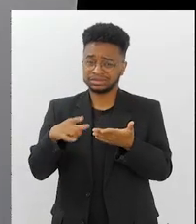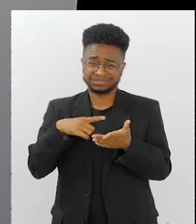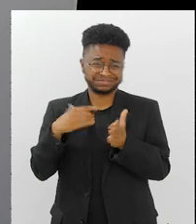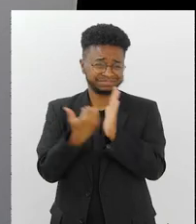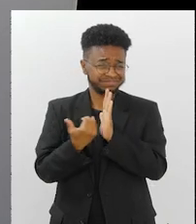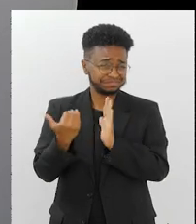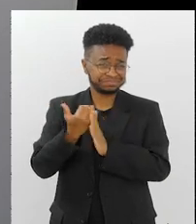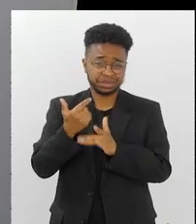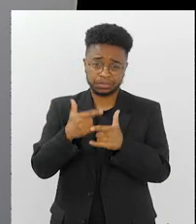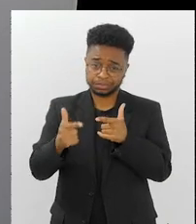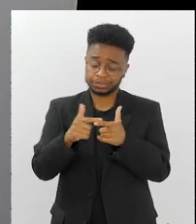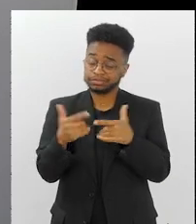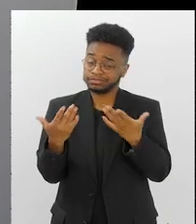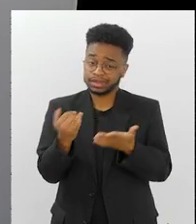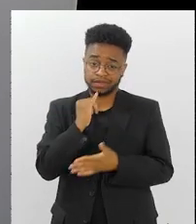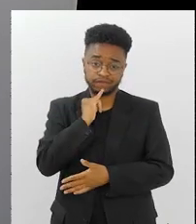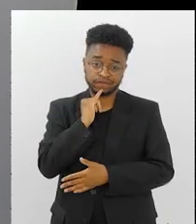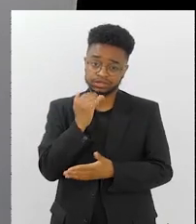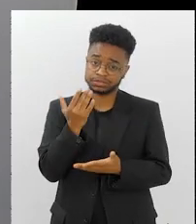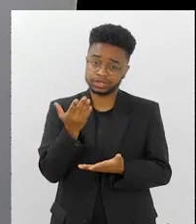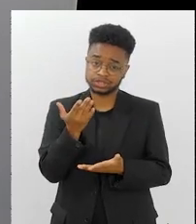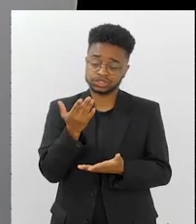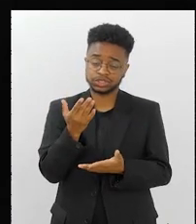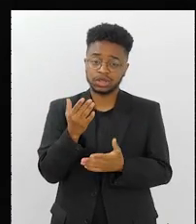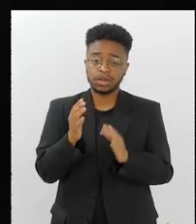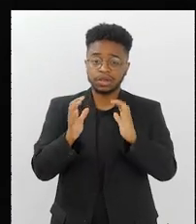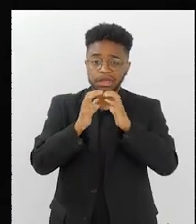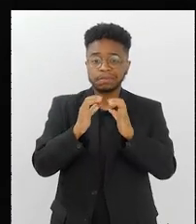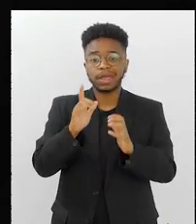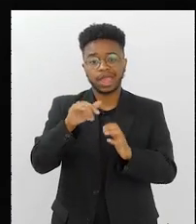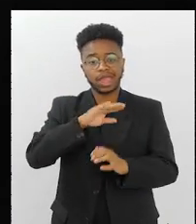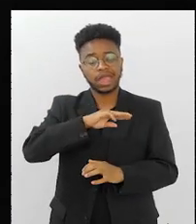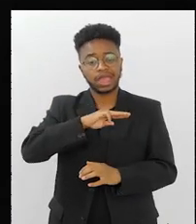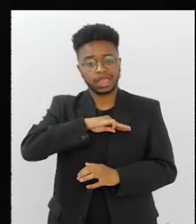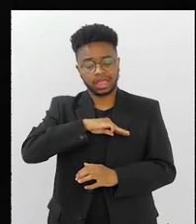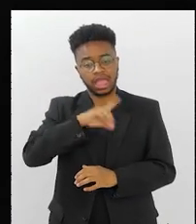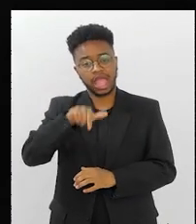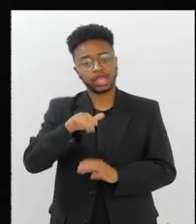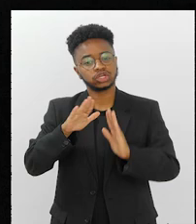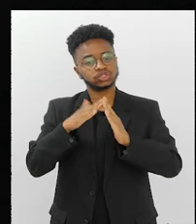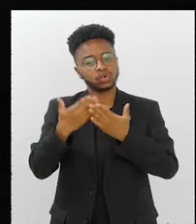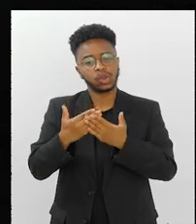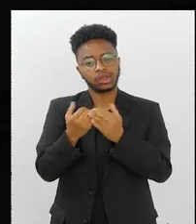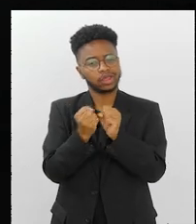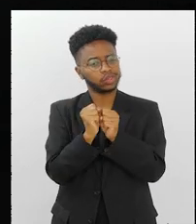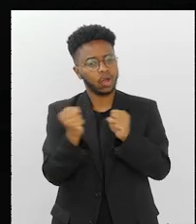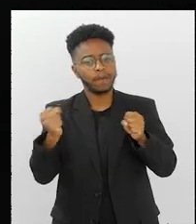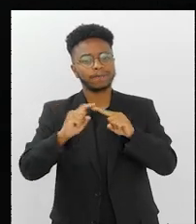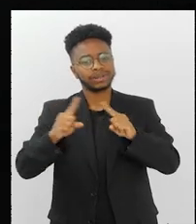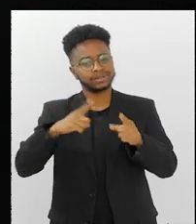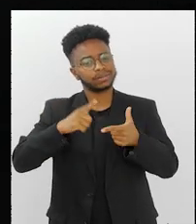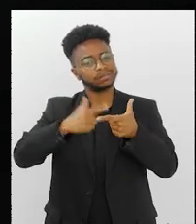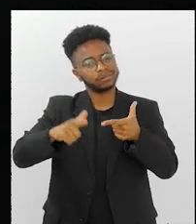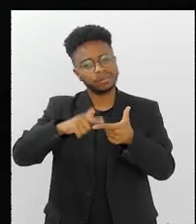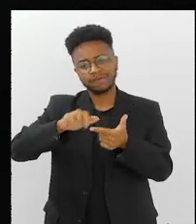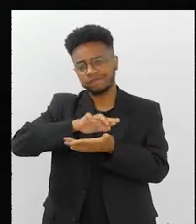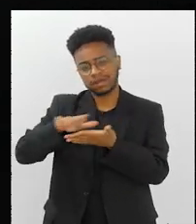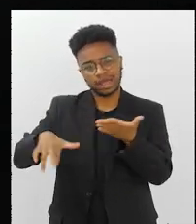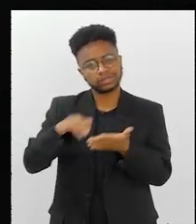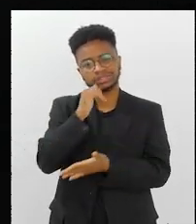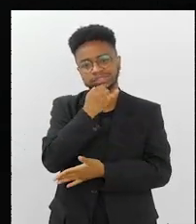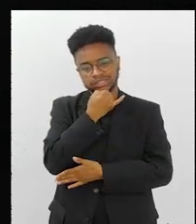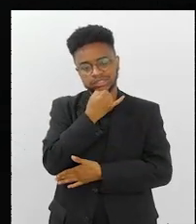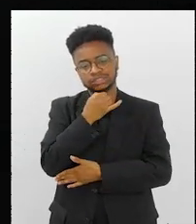que foram tantos problemas naquele ano infelizmente né o império é uma escola tão gigante e e tiveram vários